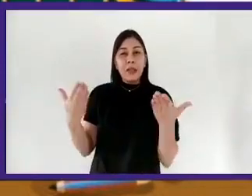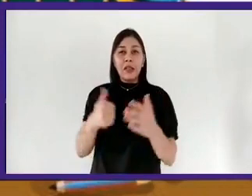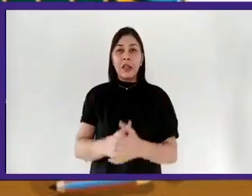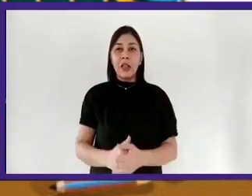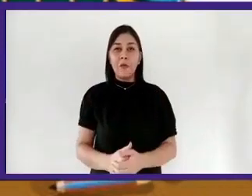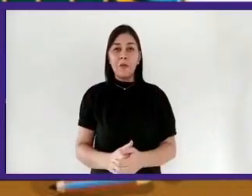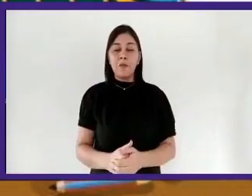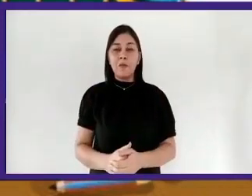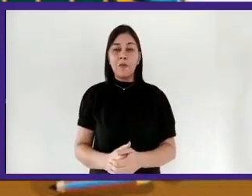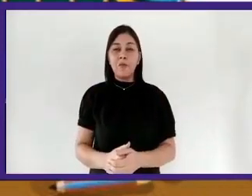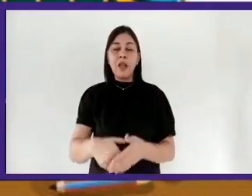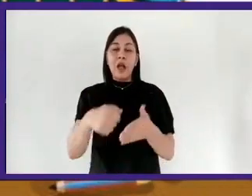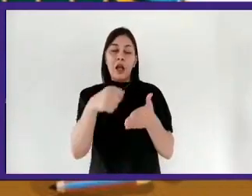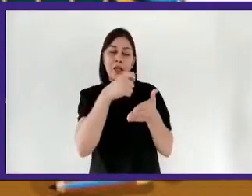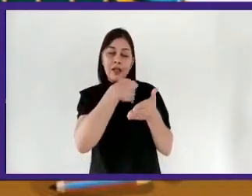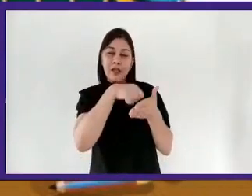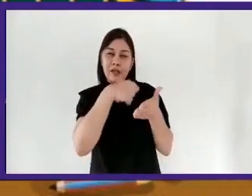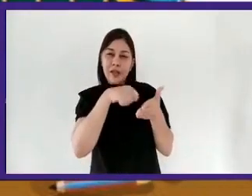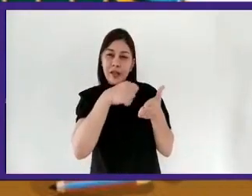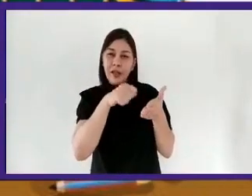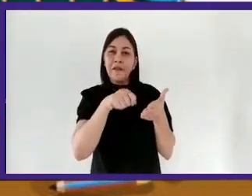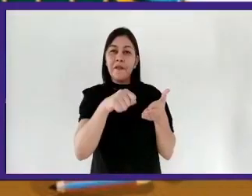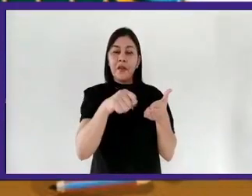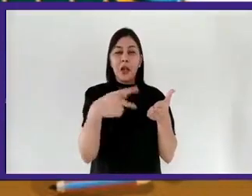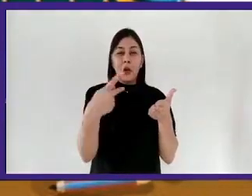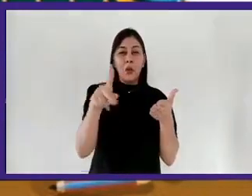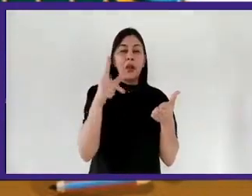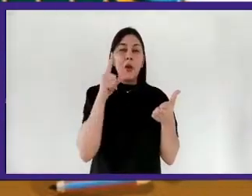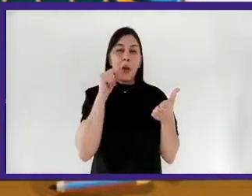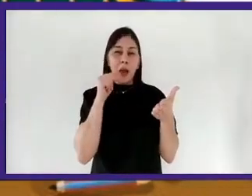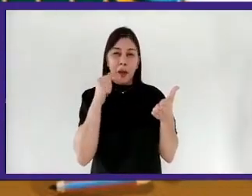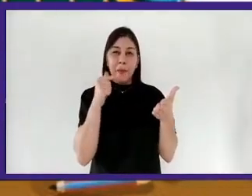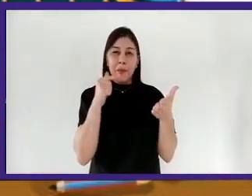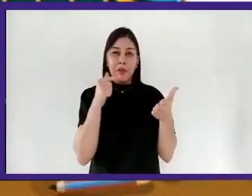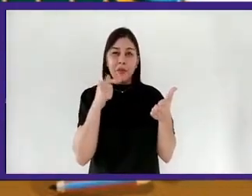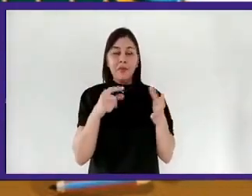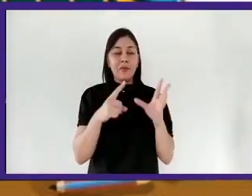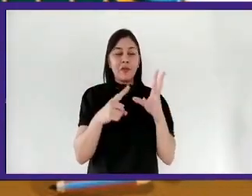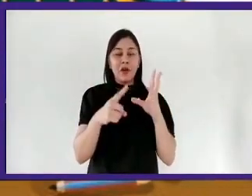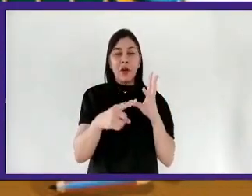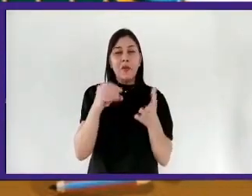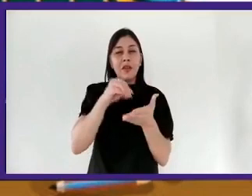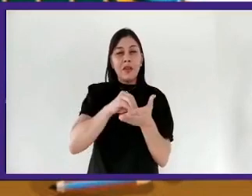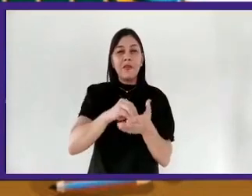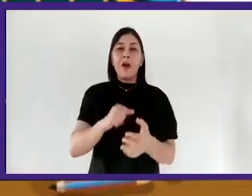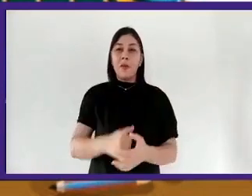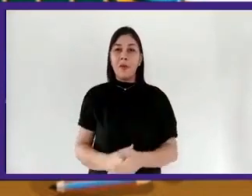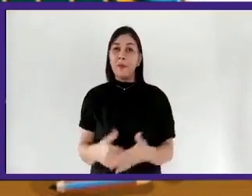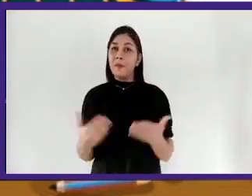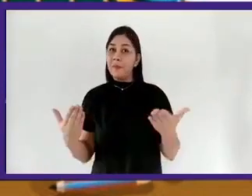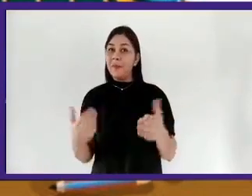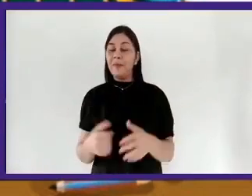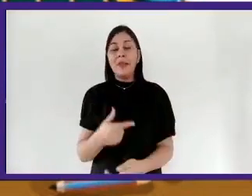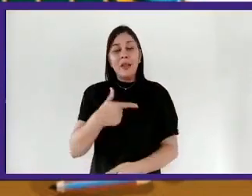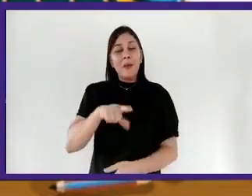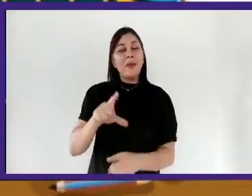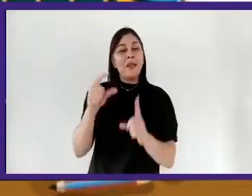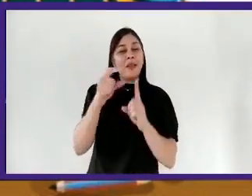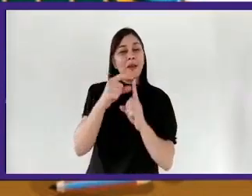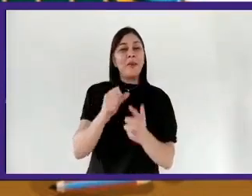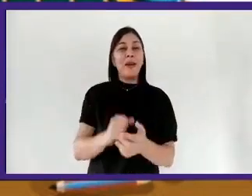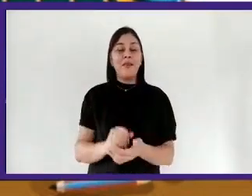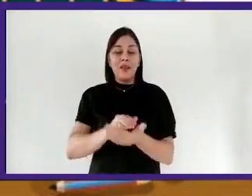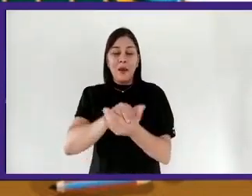Então, vocês irão pegar o seu lápis, escrever a vogal que está faltando. Das 5, está faltando uma aqui que não tem a